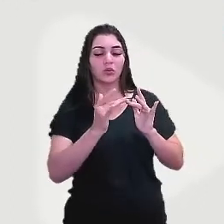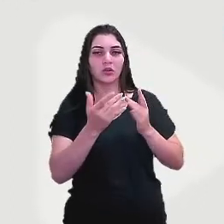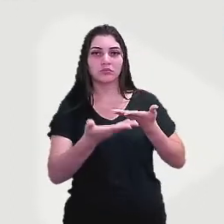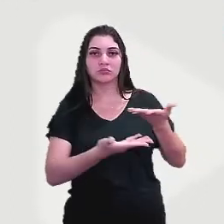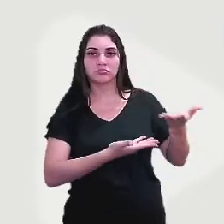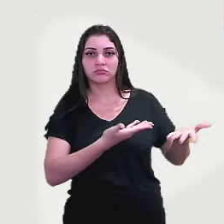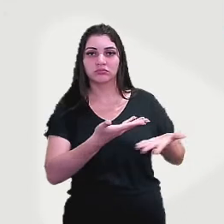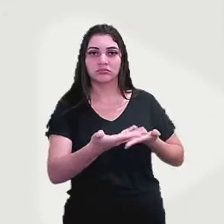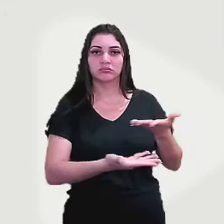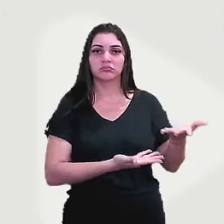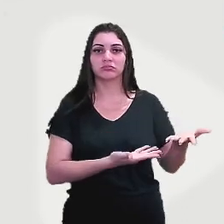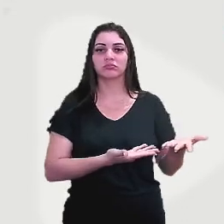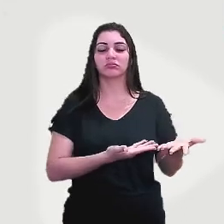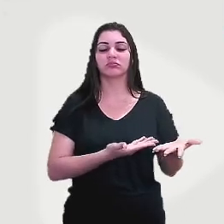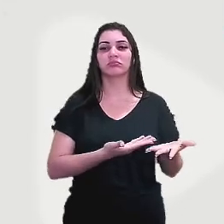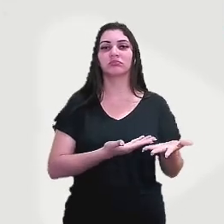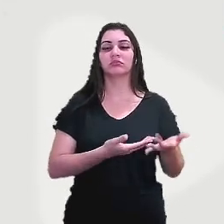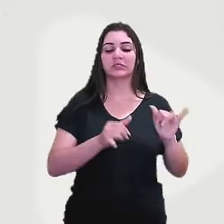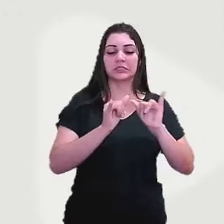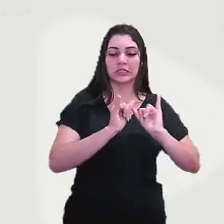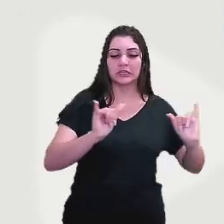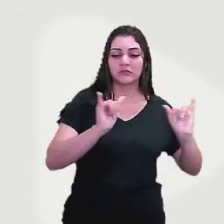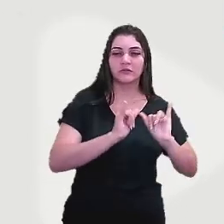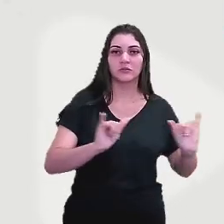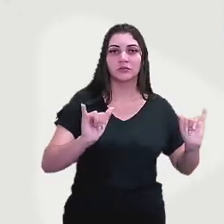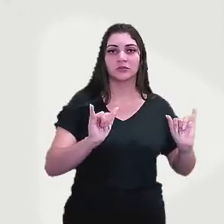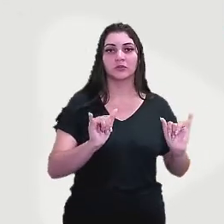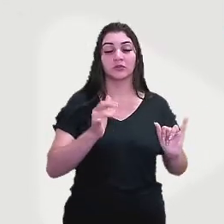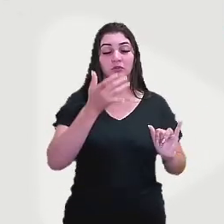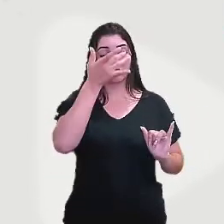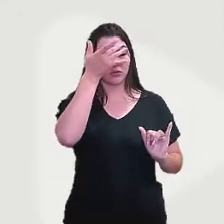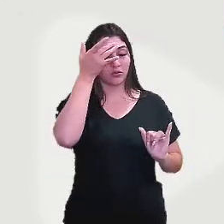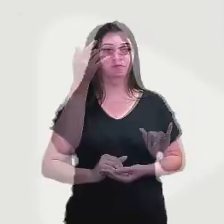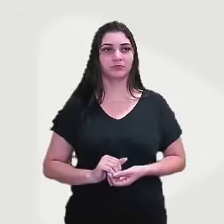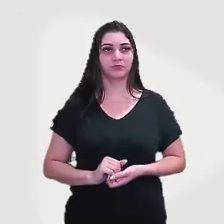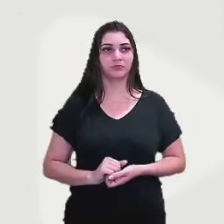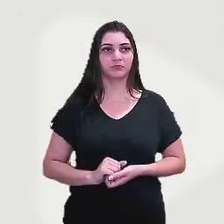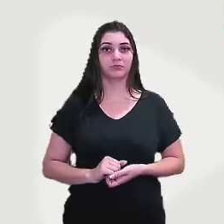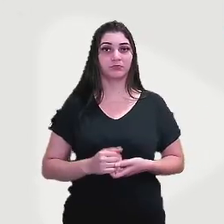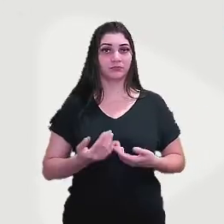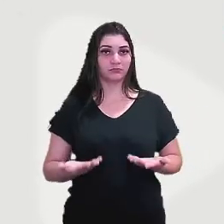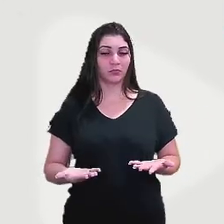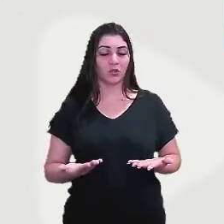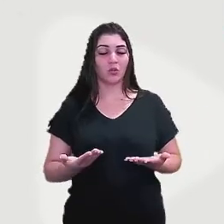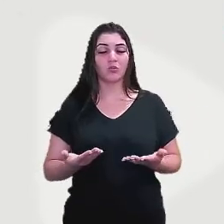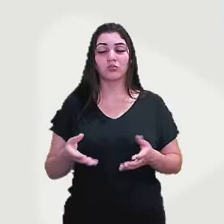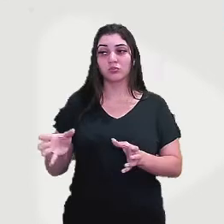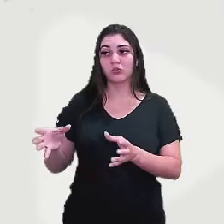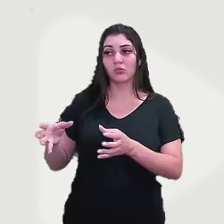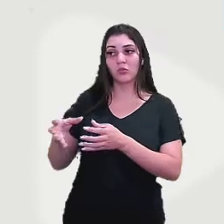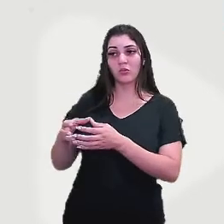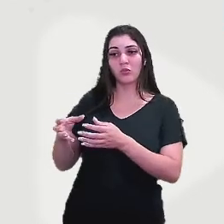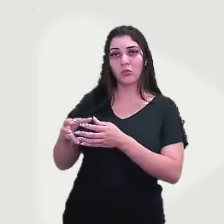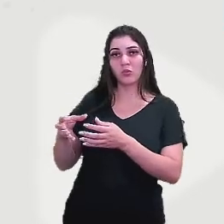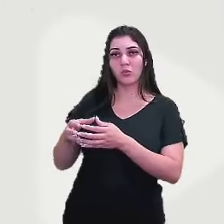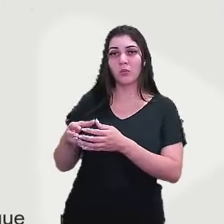a disseminação de informações entre uma pessoa e outra ou entre grupos restritos.